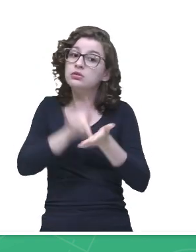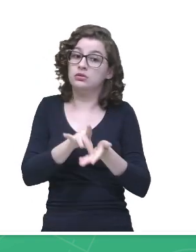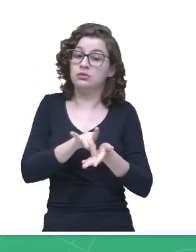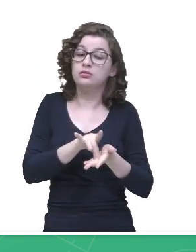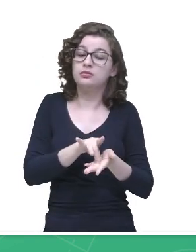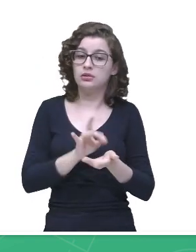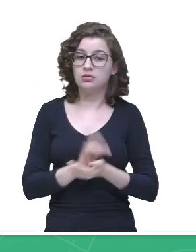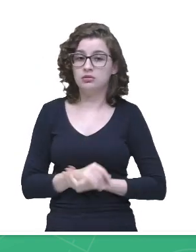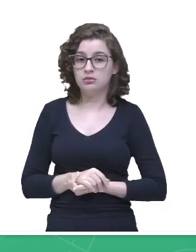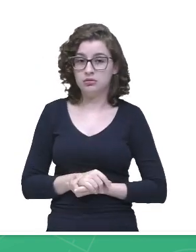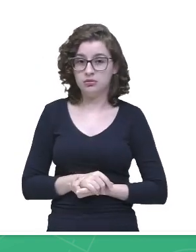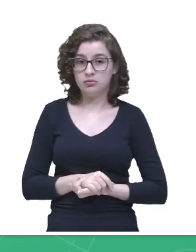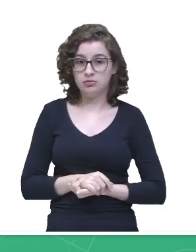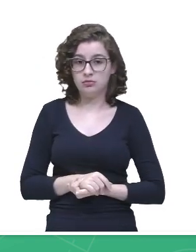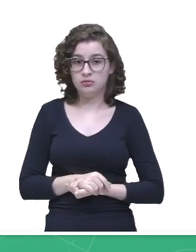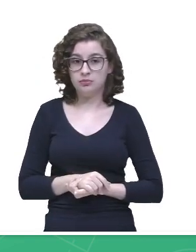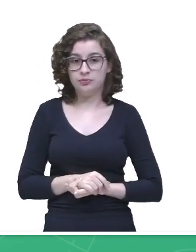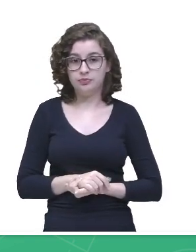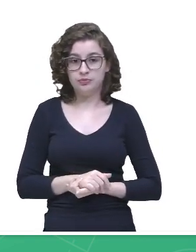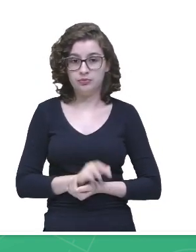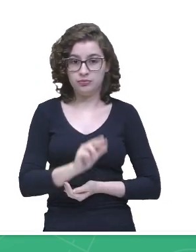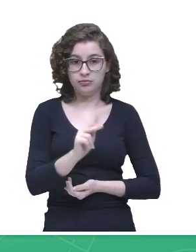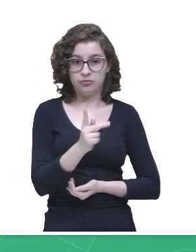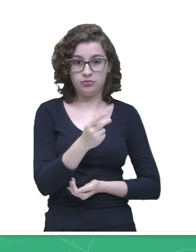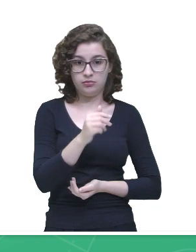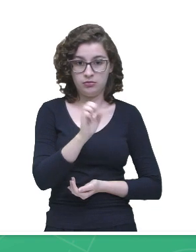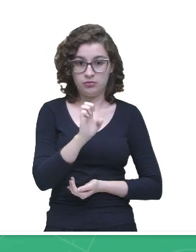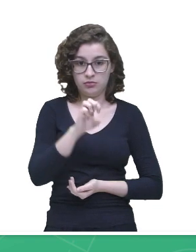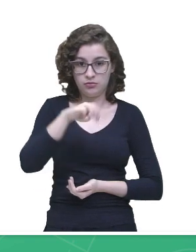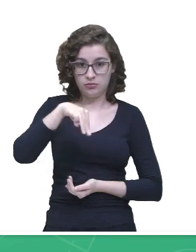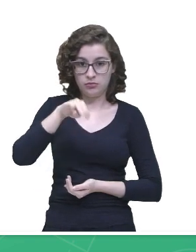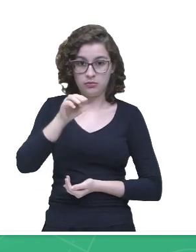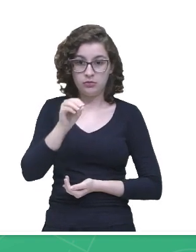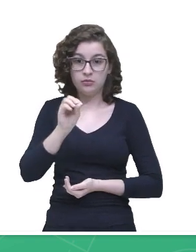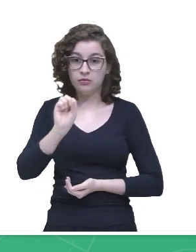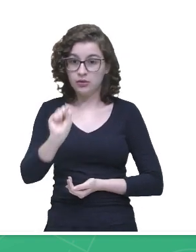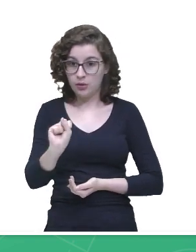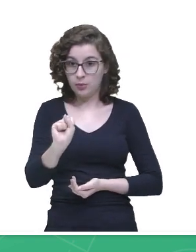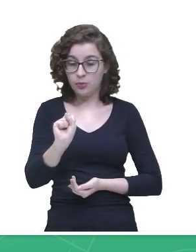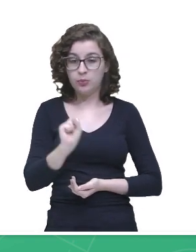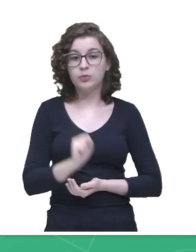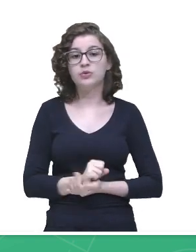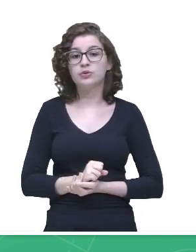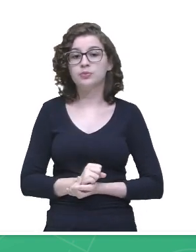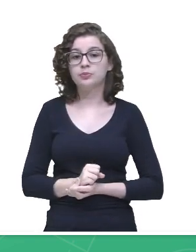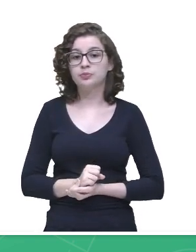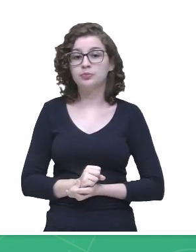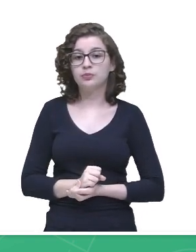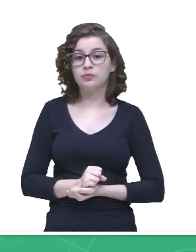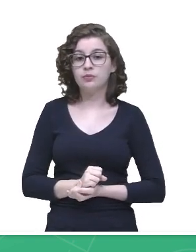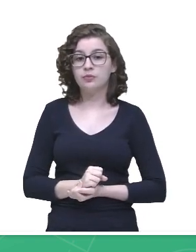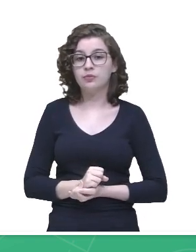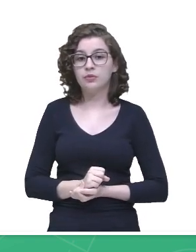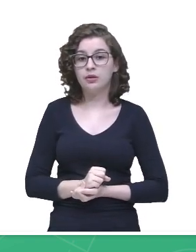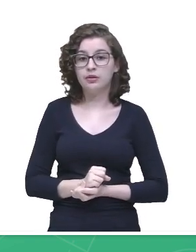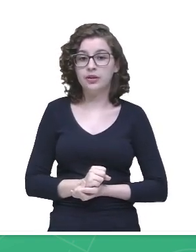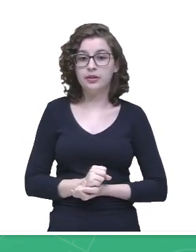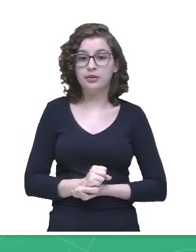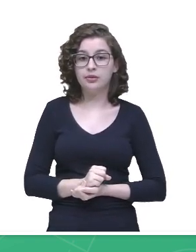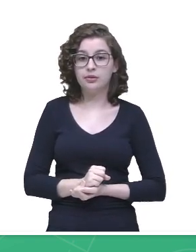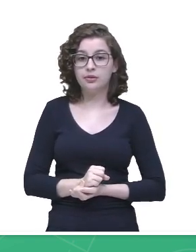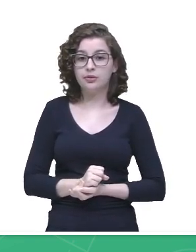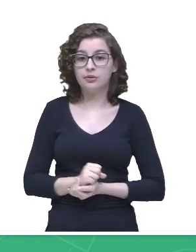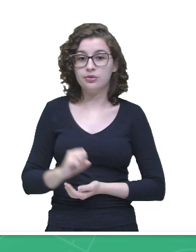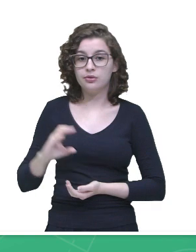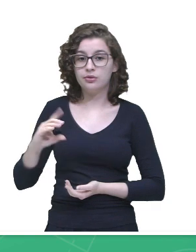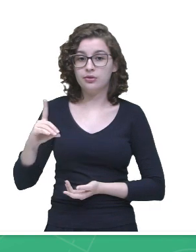aí o verbo haber. Hemos, eu sei que vocês fizeram isso. Nosotros hemos, qual é o particípio do verbo